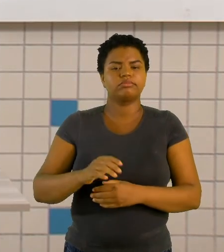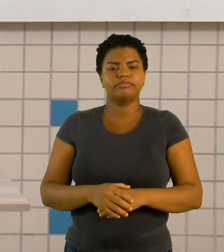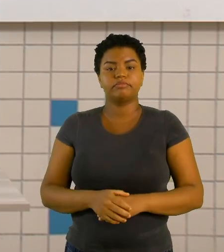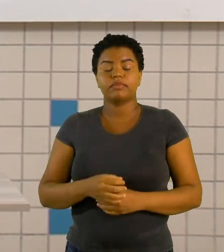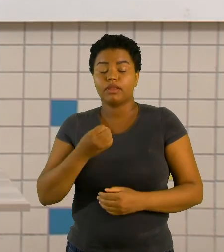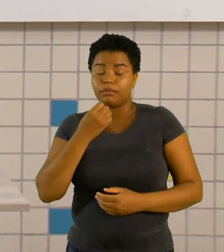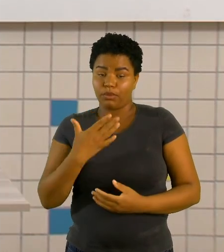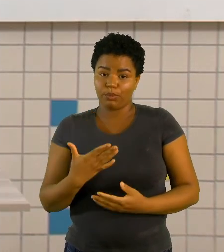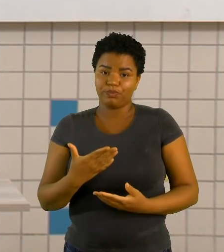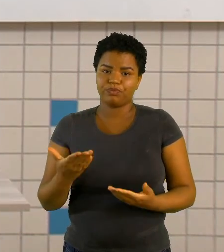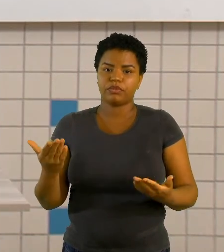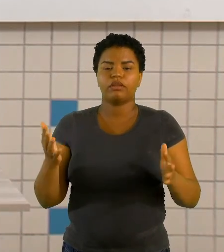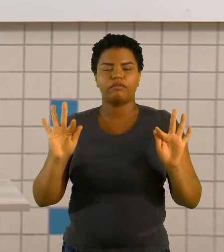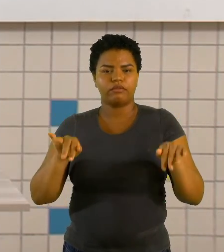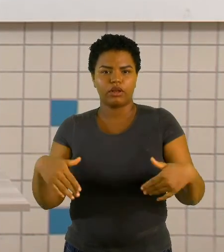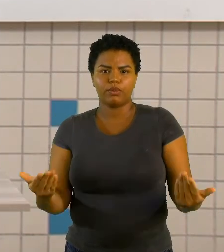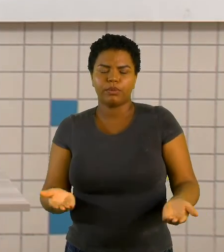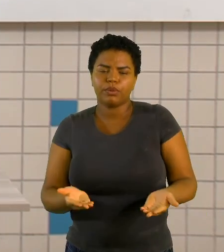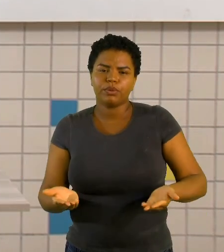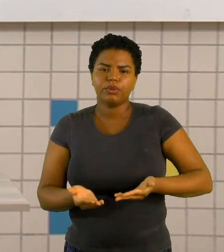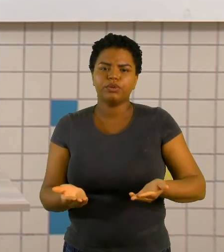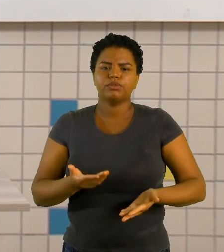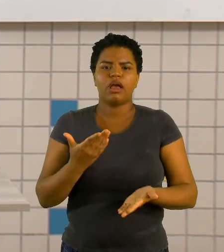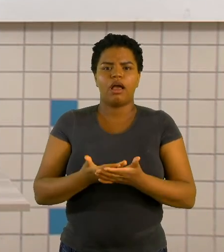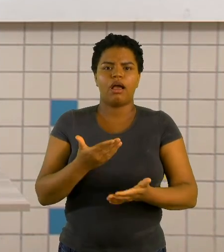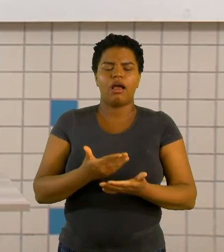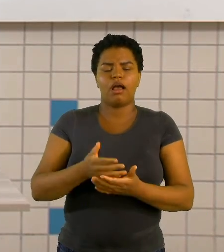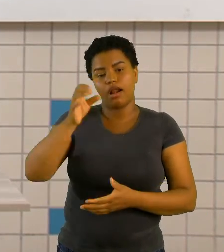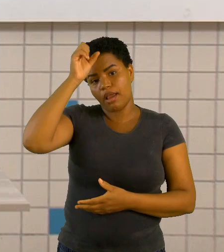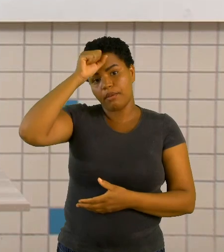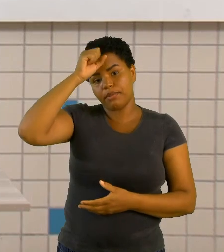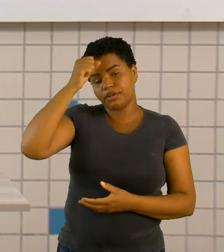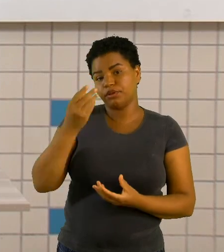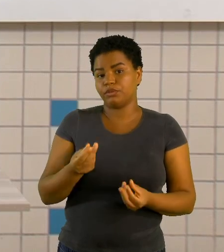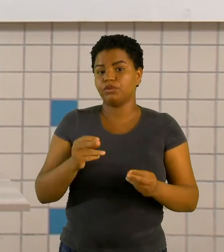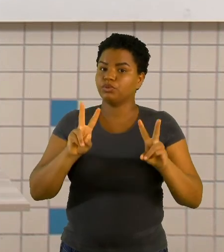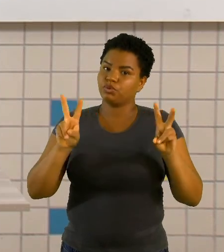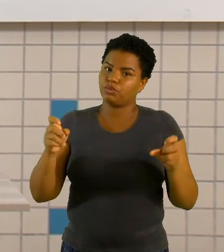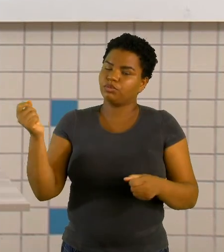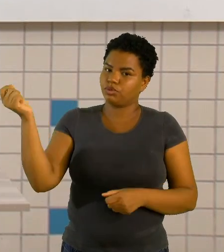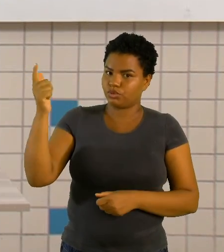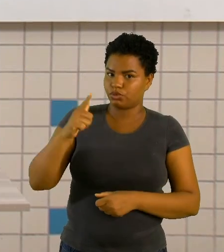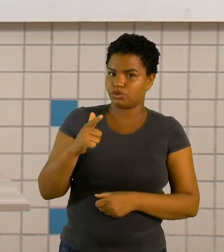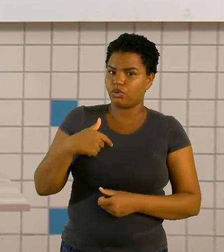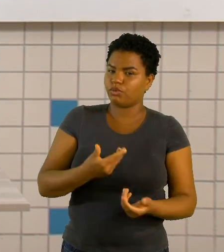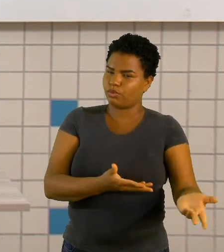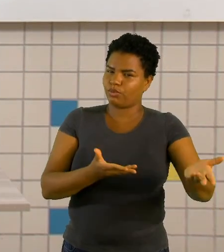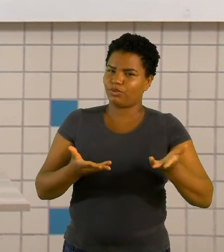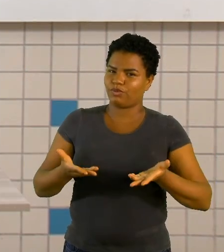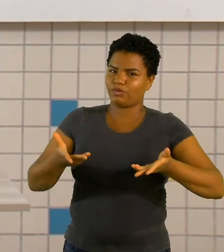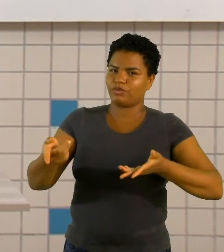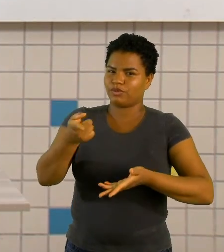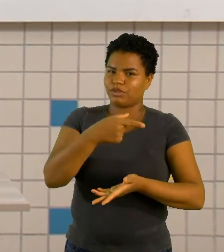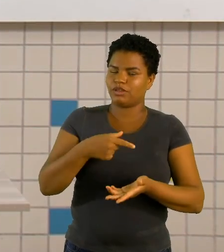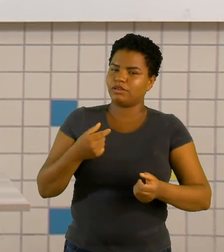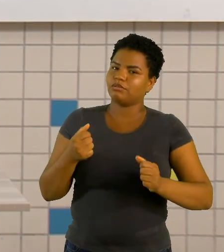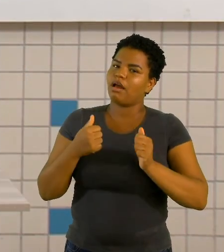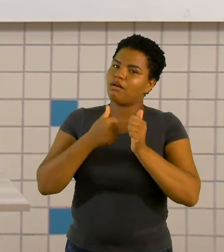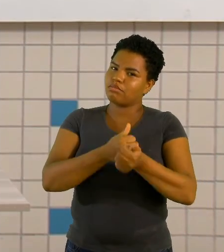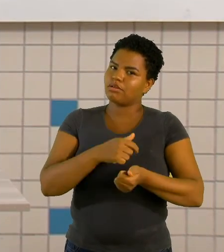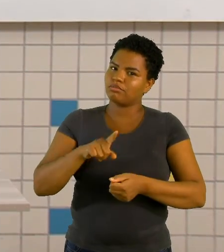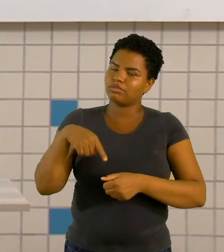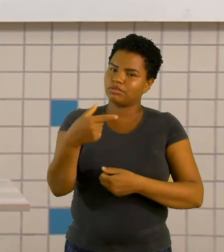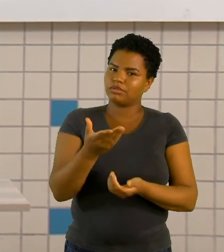estamos encerrando por hoje. Nesta aula, aprendemos muito sobre o Sol. E eu convido vocês para acompanhar a próxima.